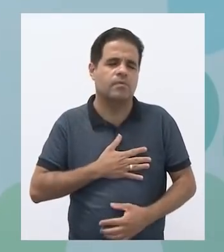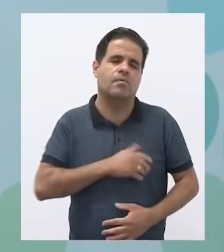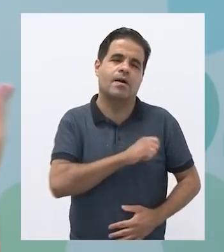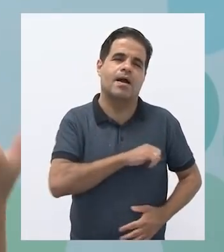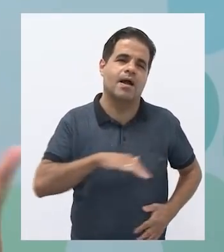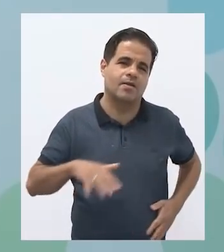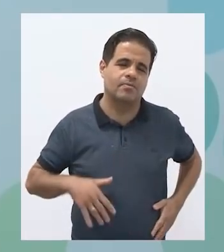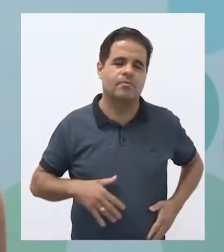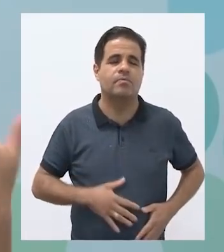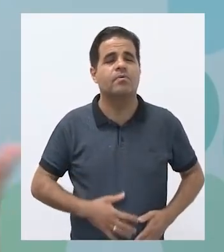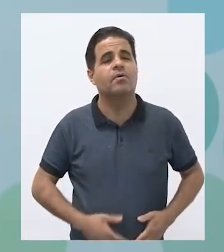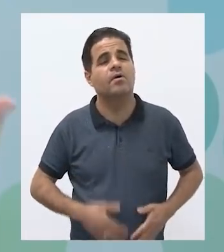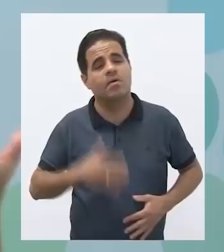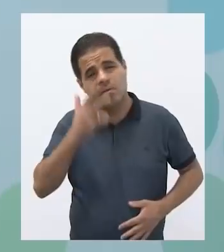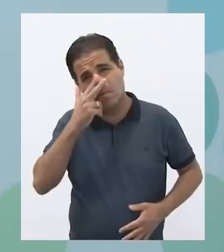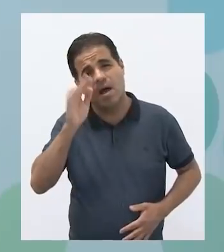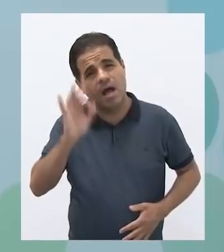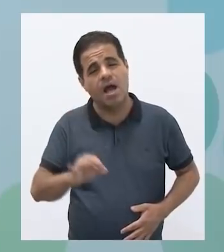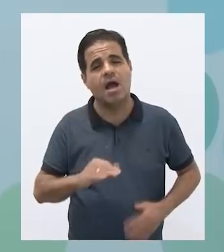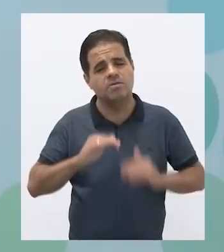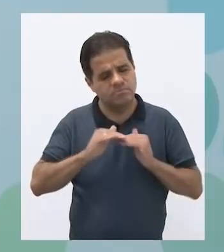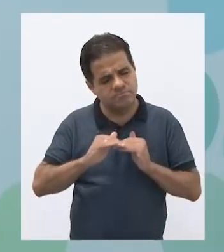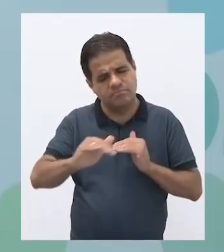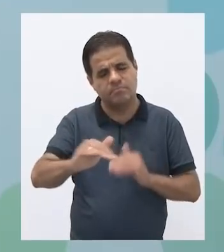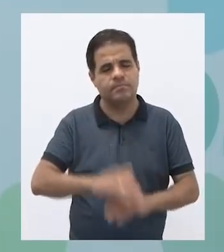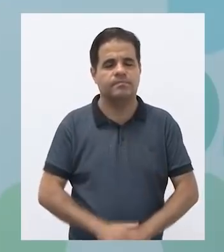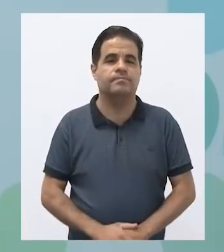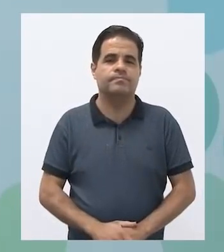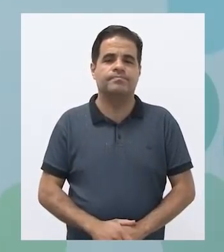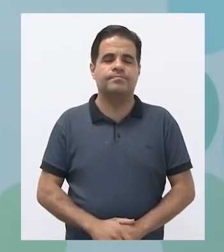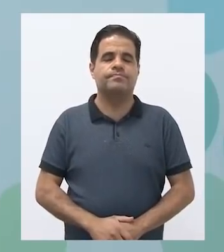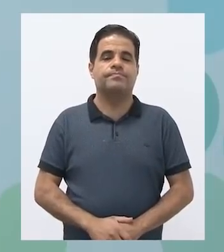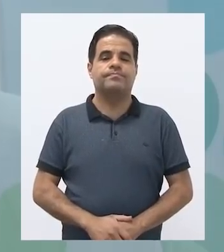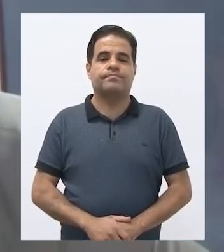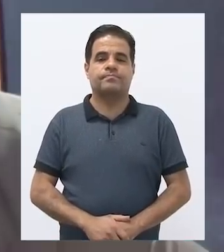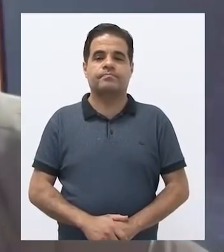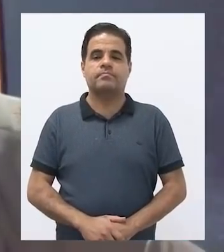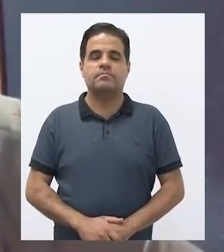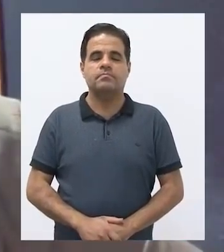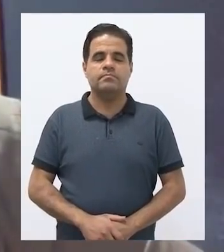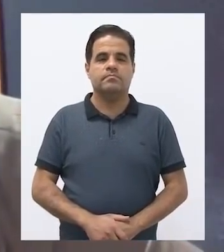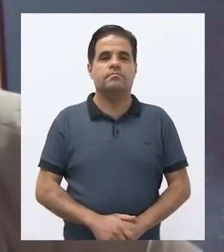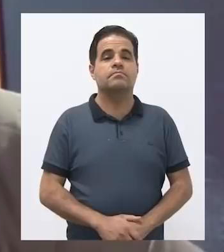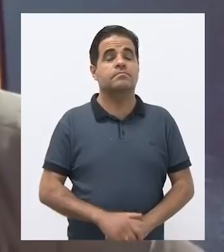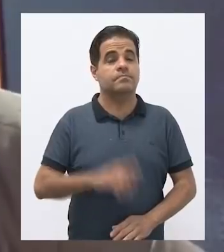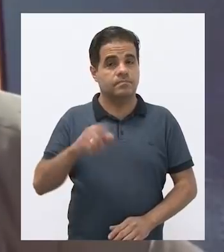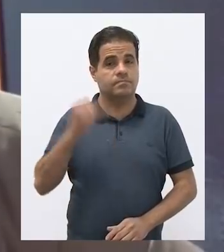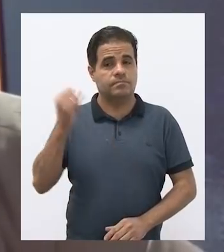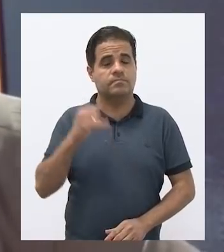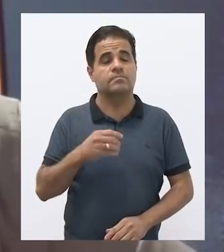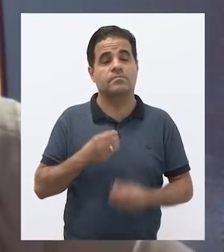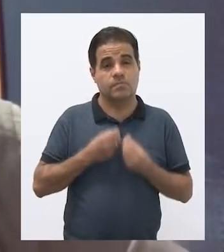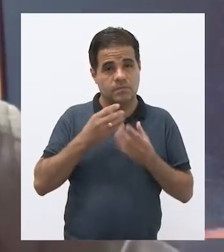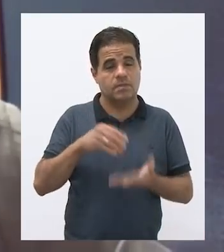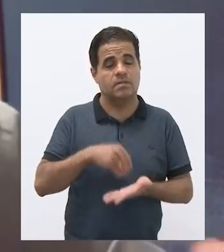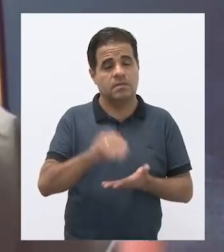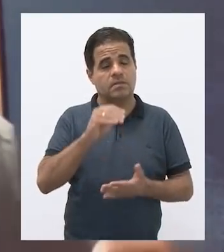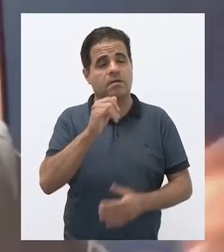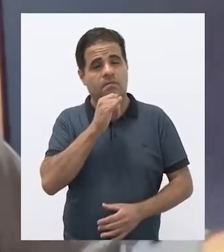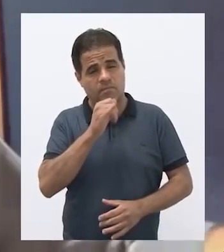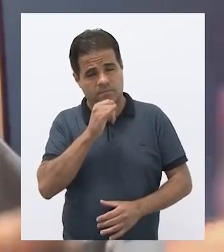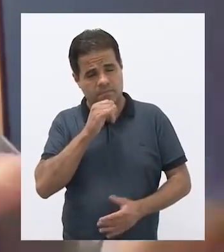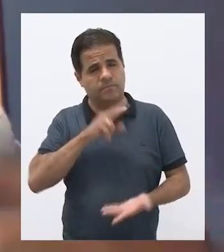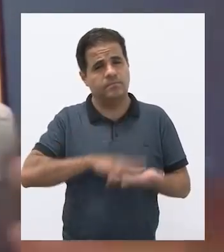né? Eu acho que é mais essa linha que a gente tem. Isso é muito importante, porque assim, eu estou dando os exemplos aqui,